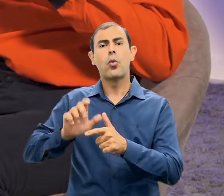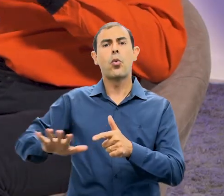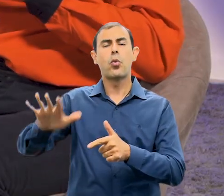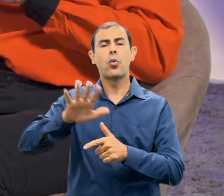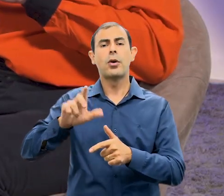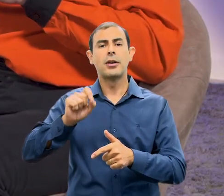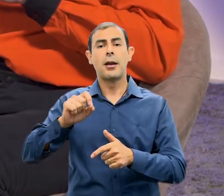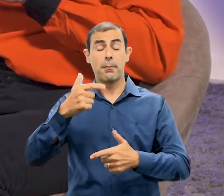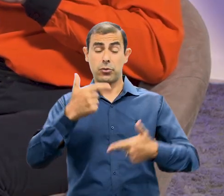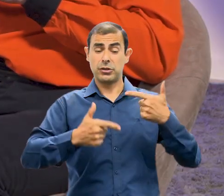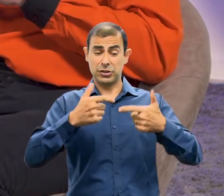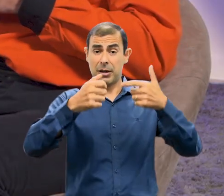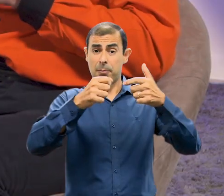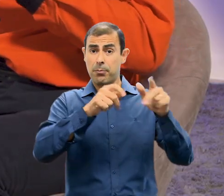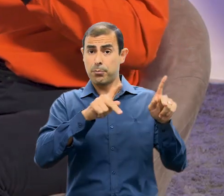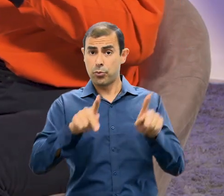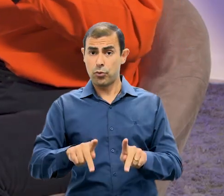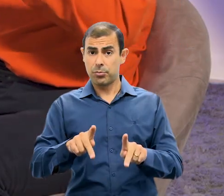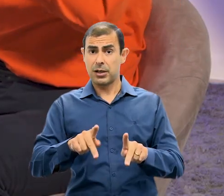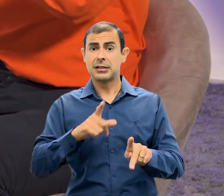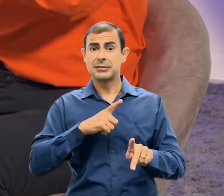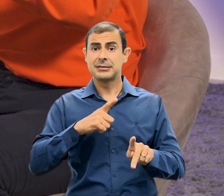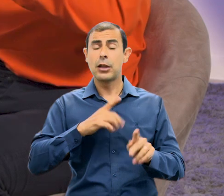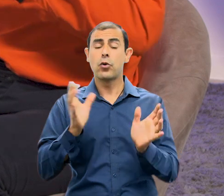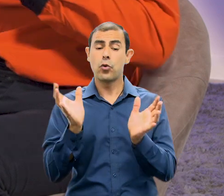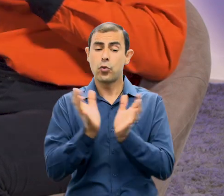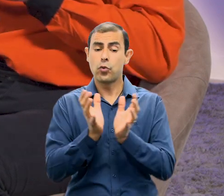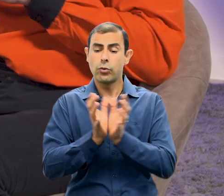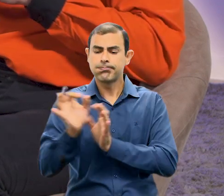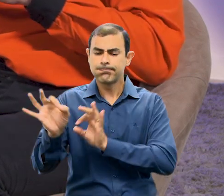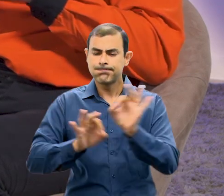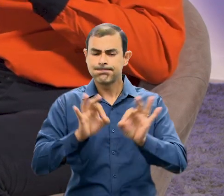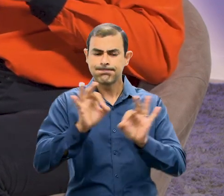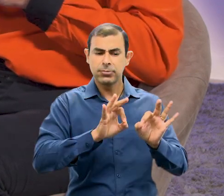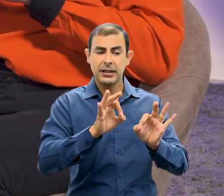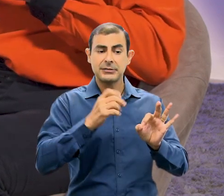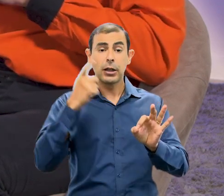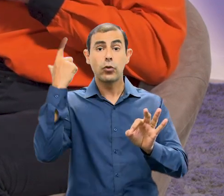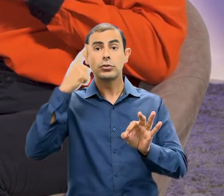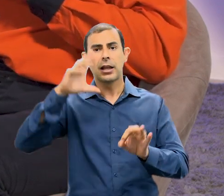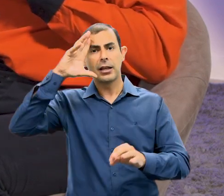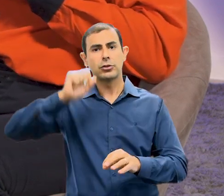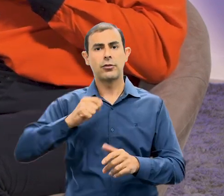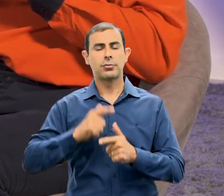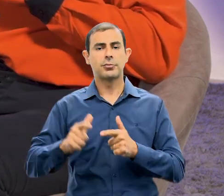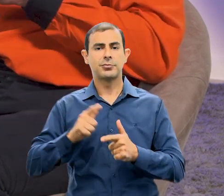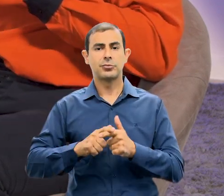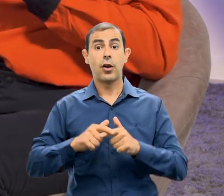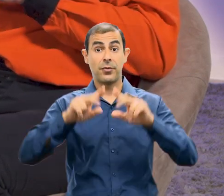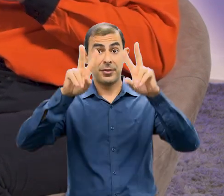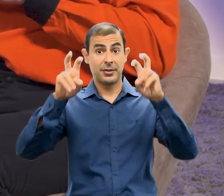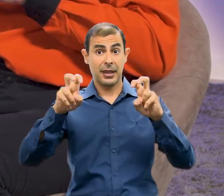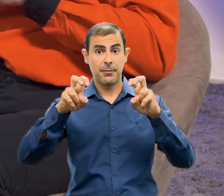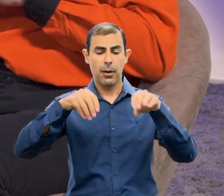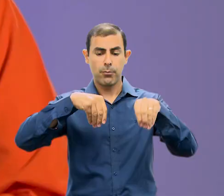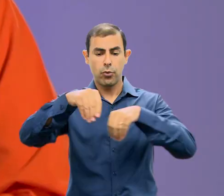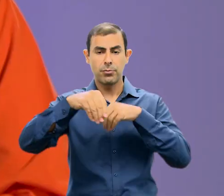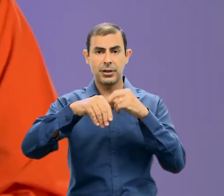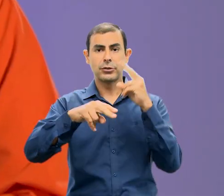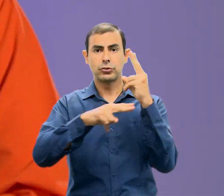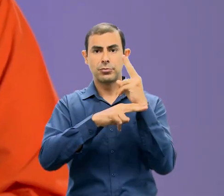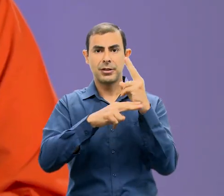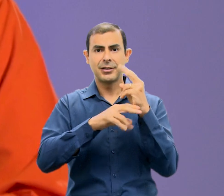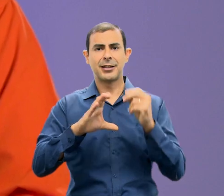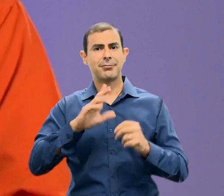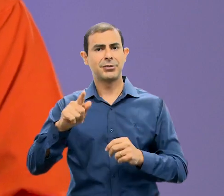de ações, de atitudes que levam a resolver um determinado problema. Quando a gente fala em mobilidade urbana, a gente está andando para trás em